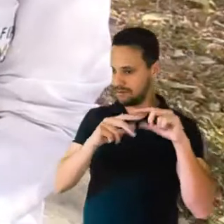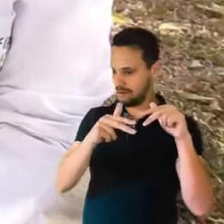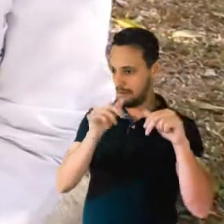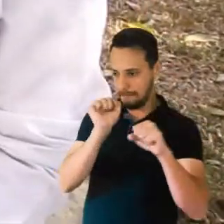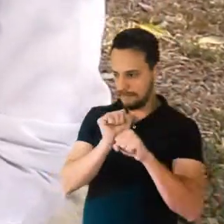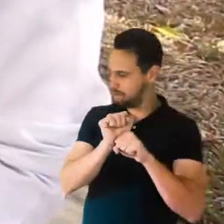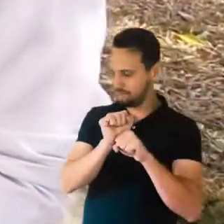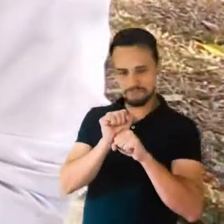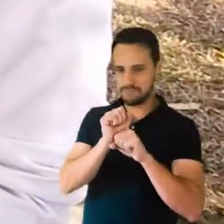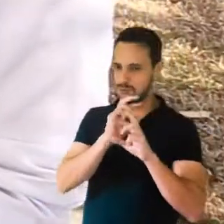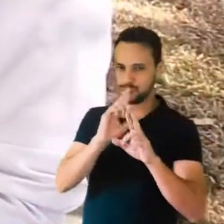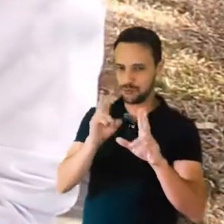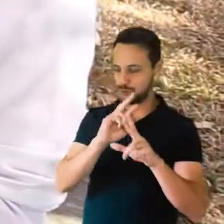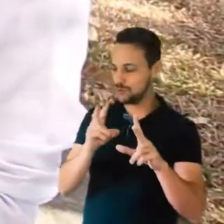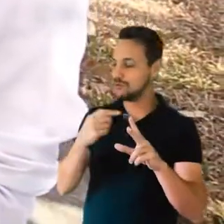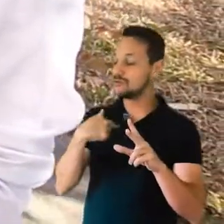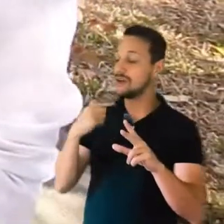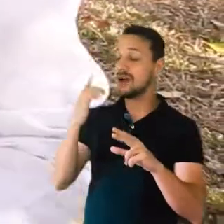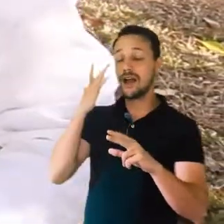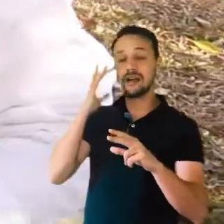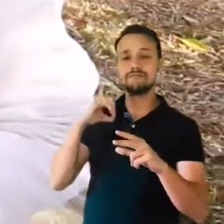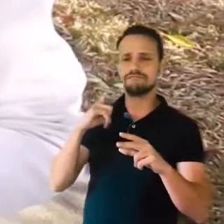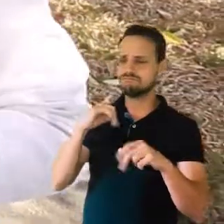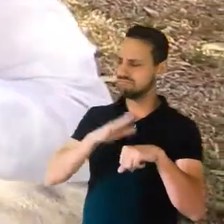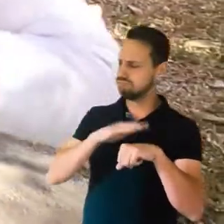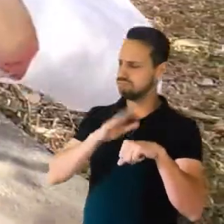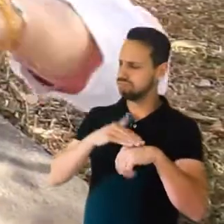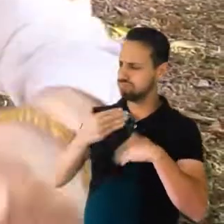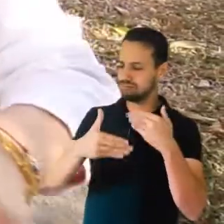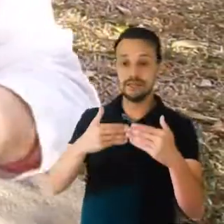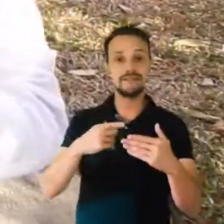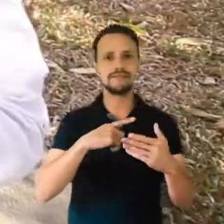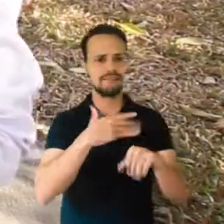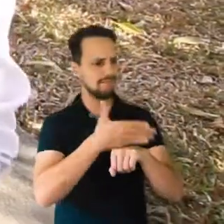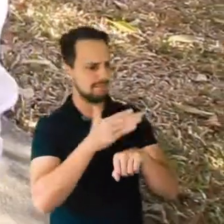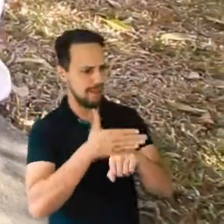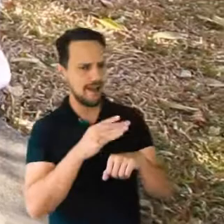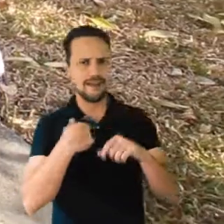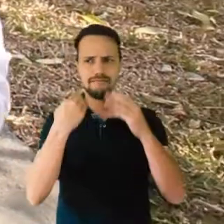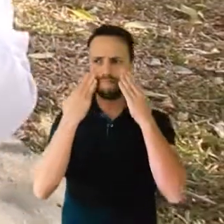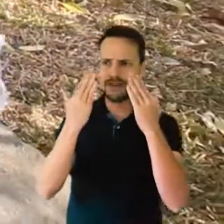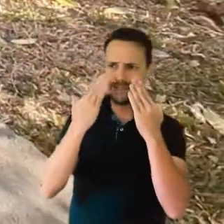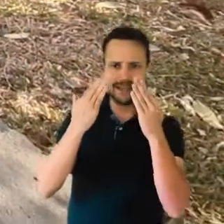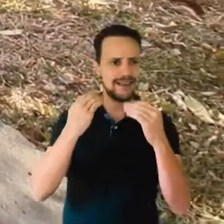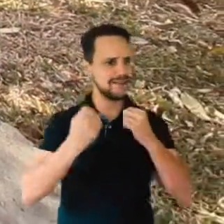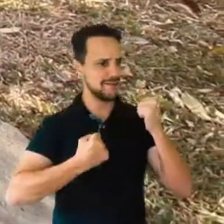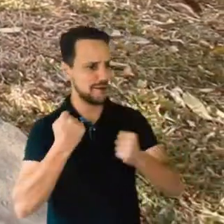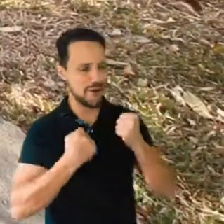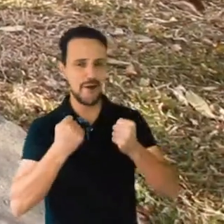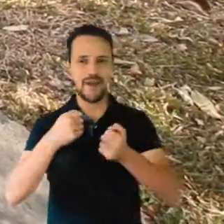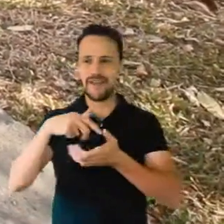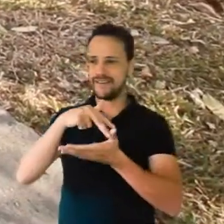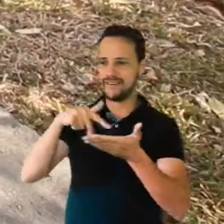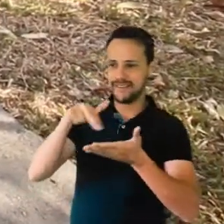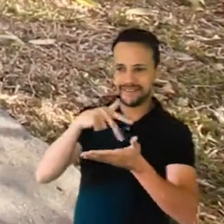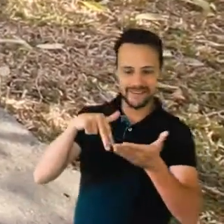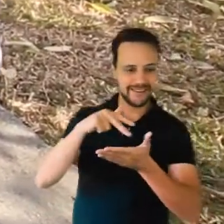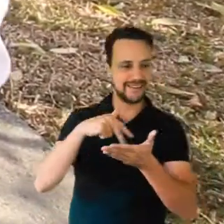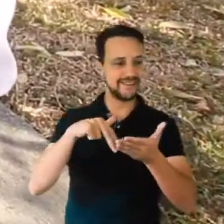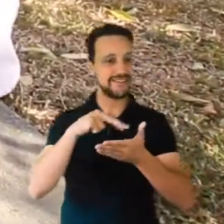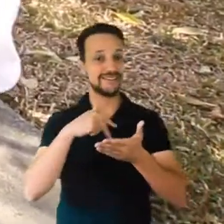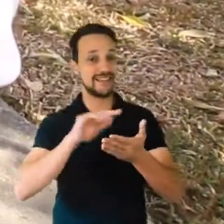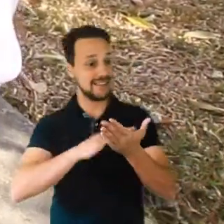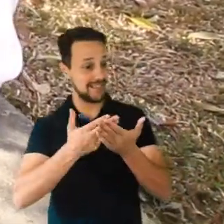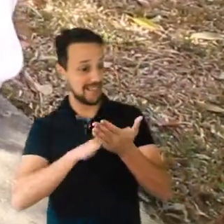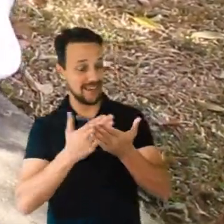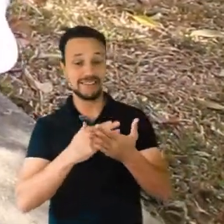né? Não para. A gente está ativa o tempo todo, sai, participa de tudo, corre. Dança,